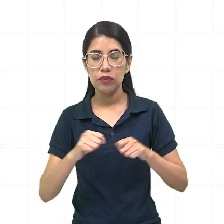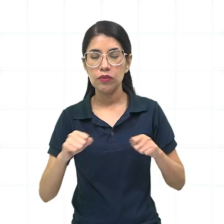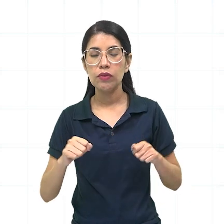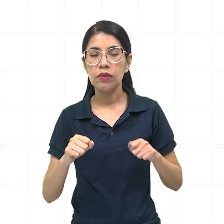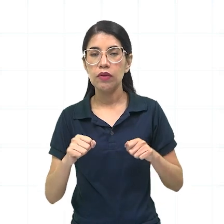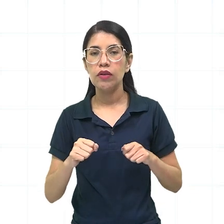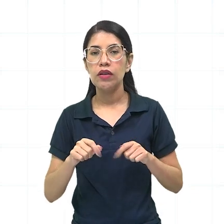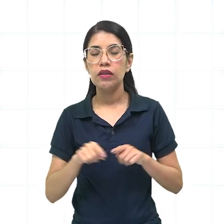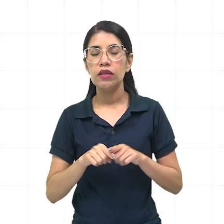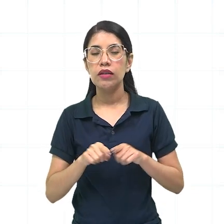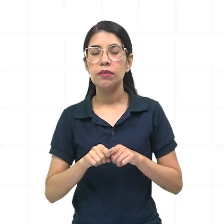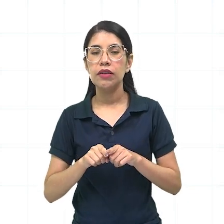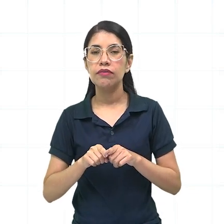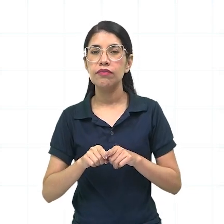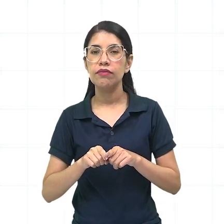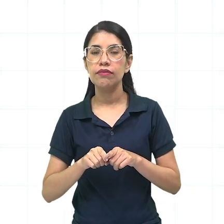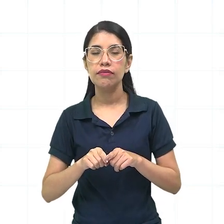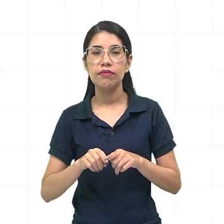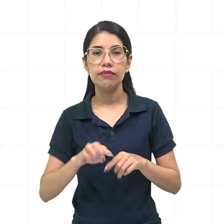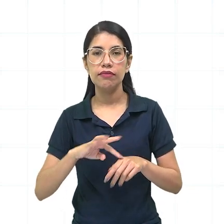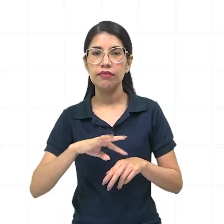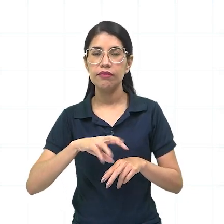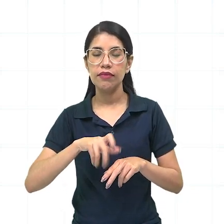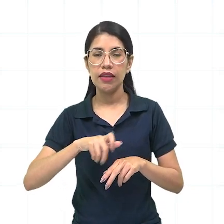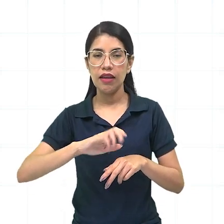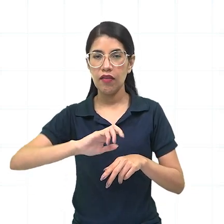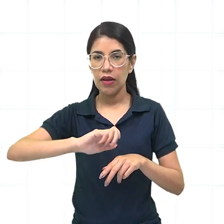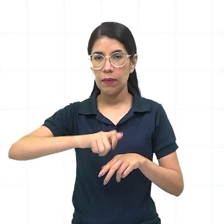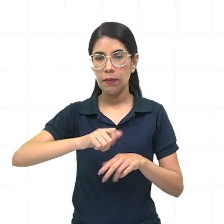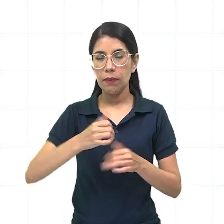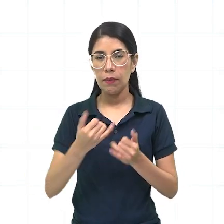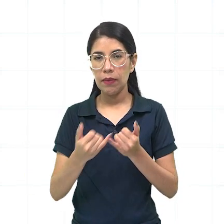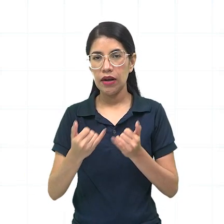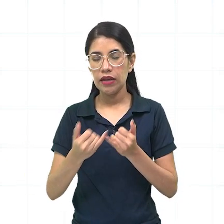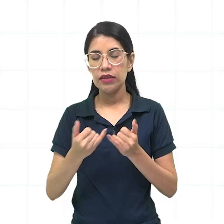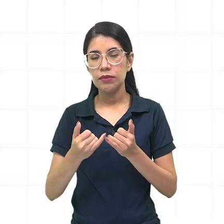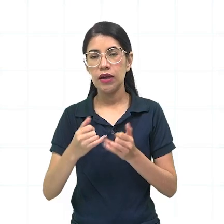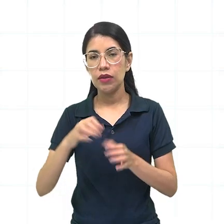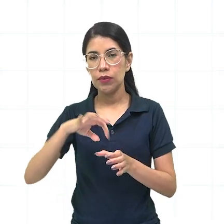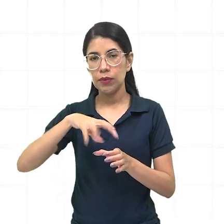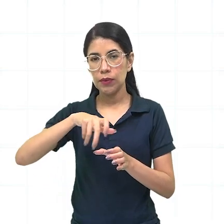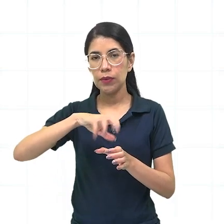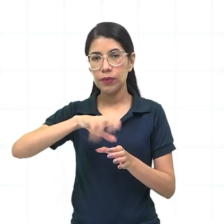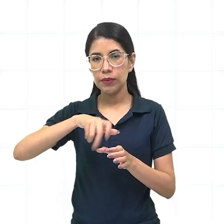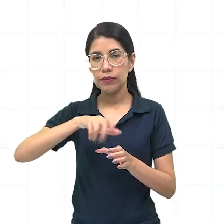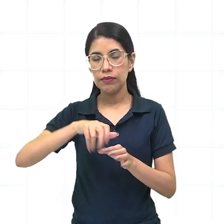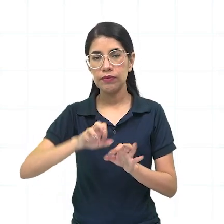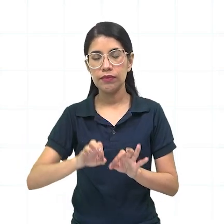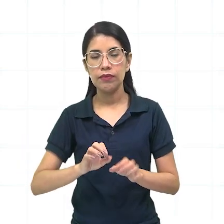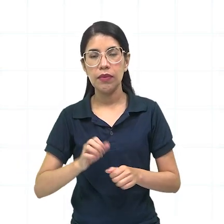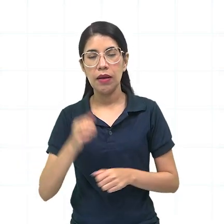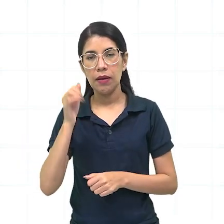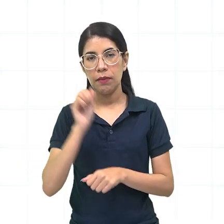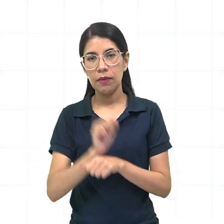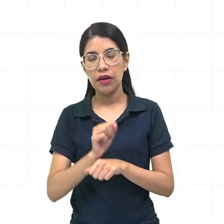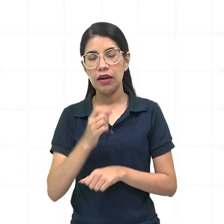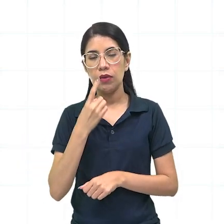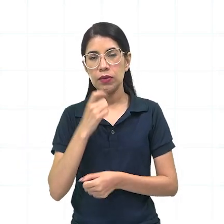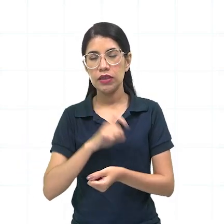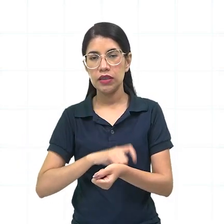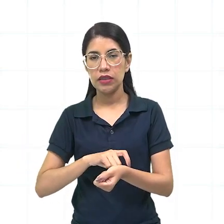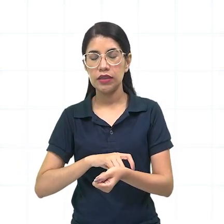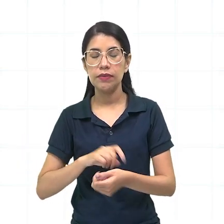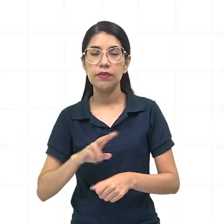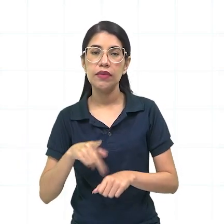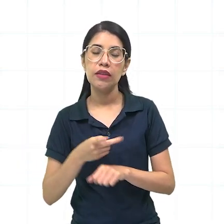um bastão e vá torcendo até que pare o sangramento, tipo uma torneira mesmo. Muito bem, e depois